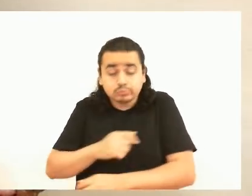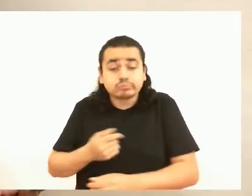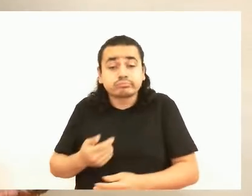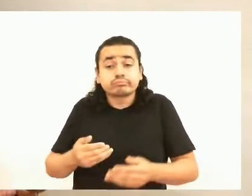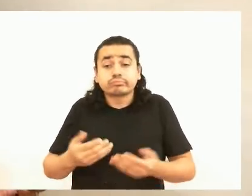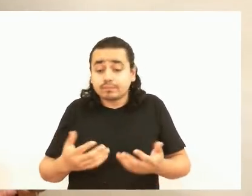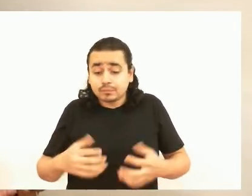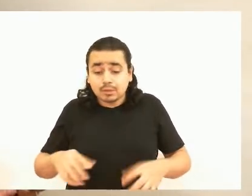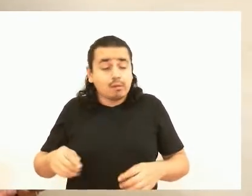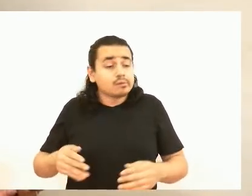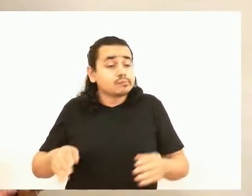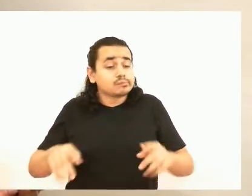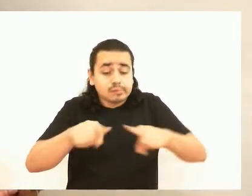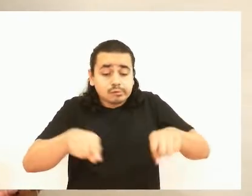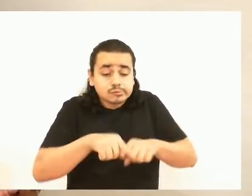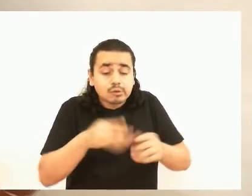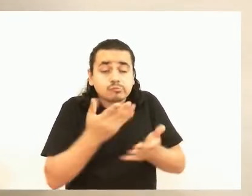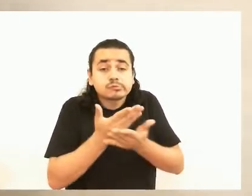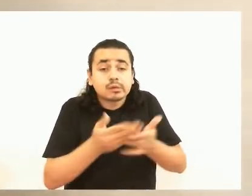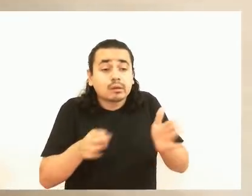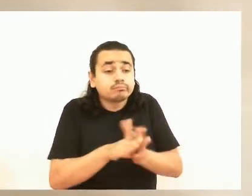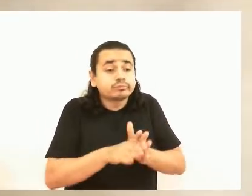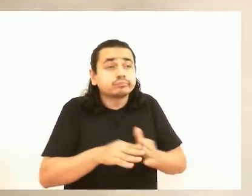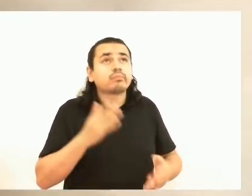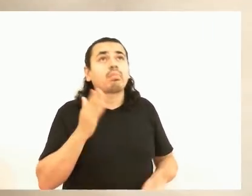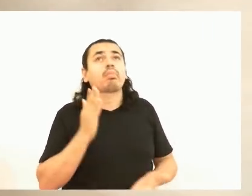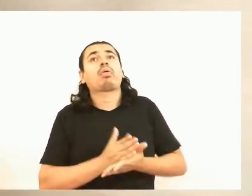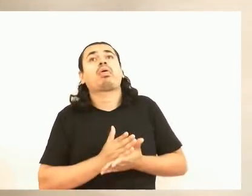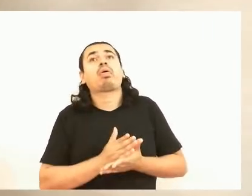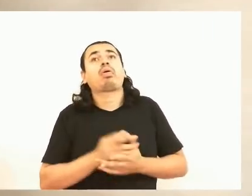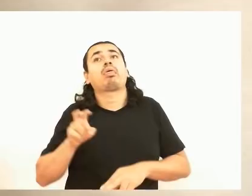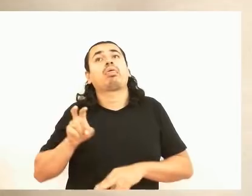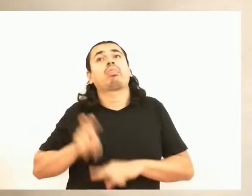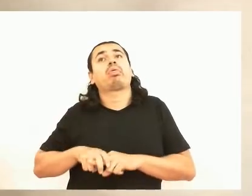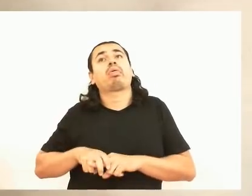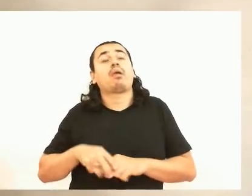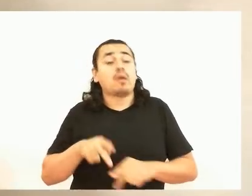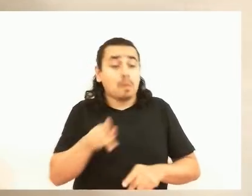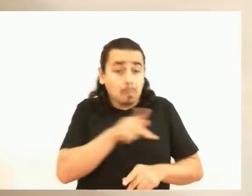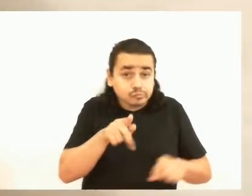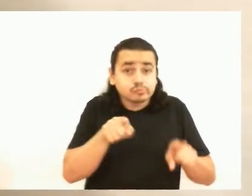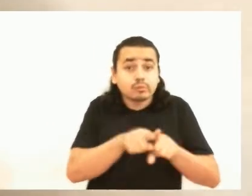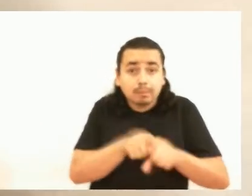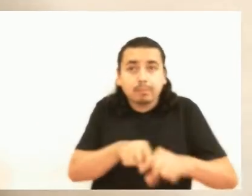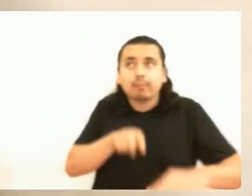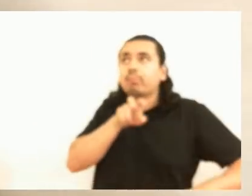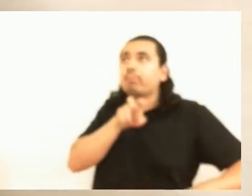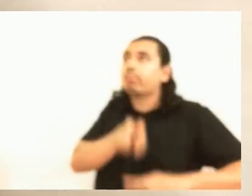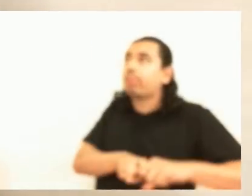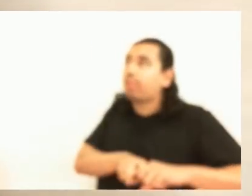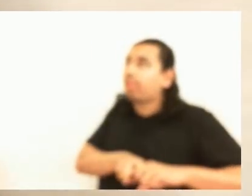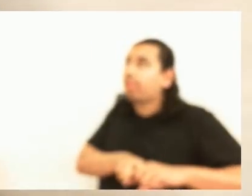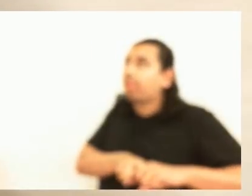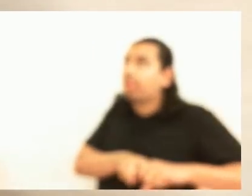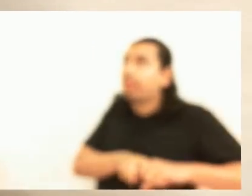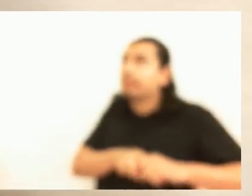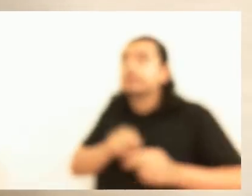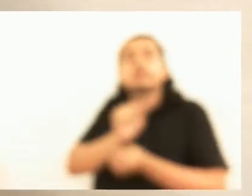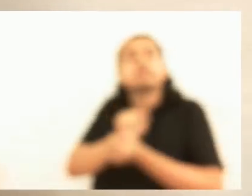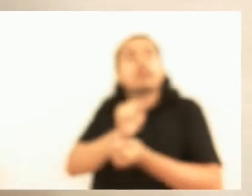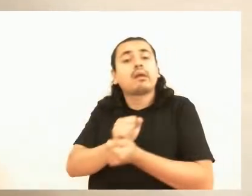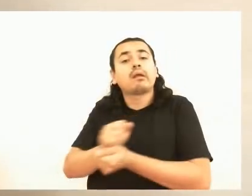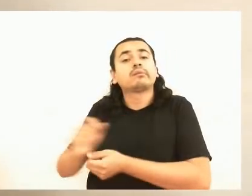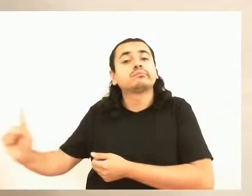chegam anestesiados em sala de aula eo professor também está lá anestesiado esperando o aluno né